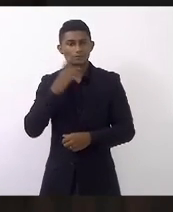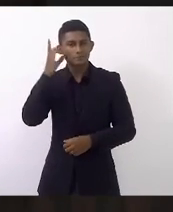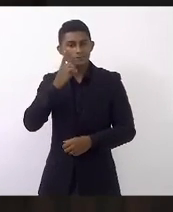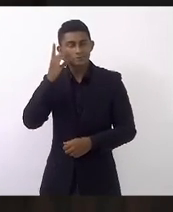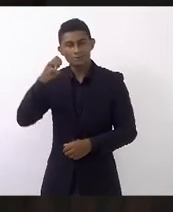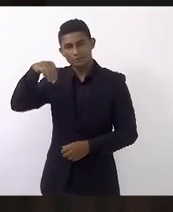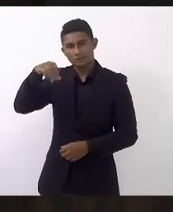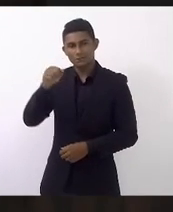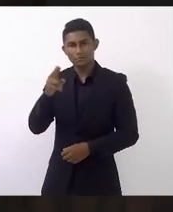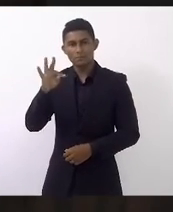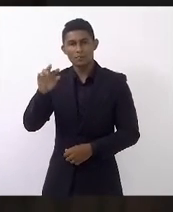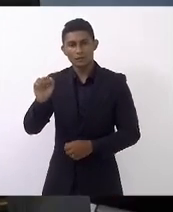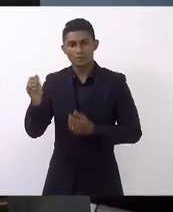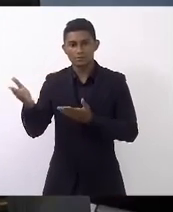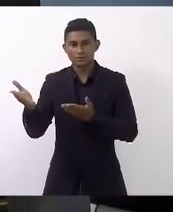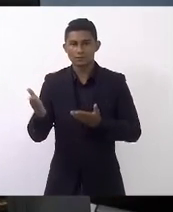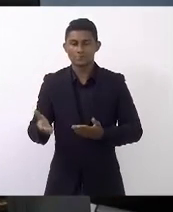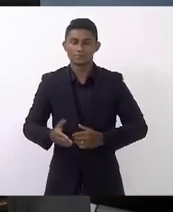Rocha.